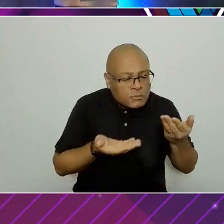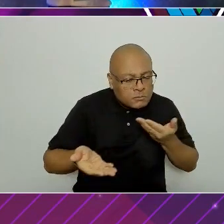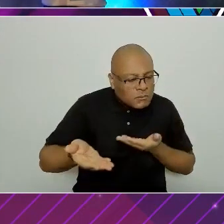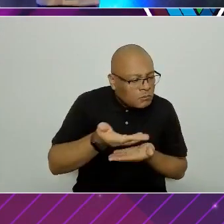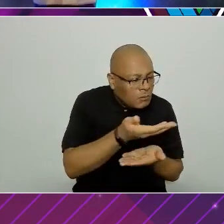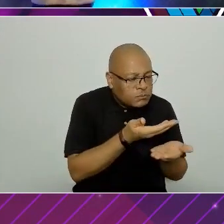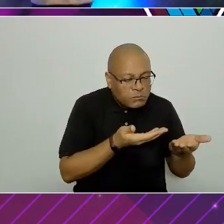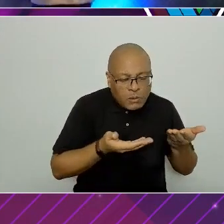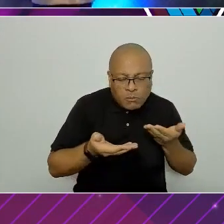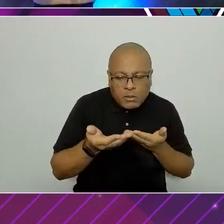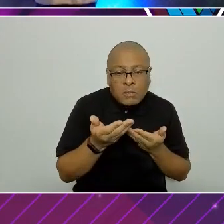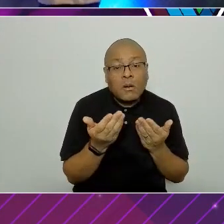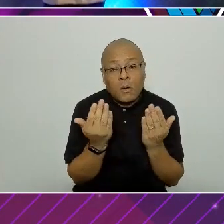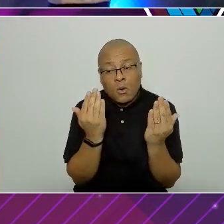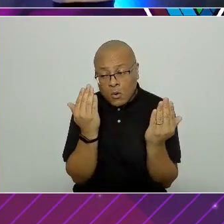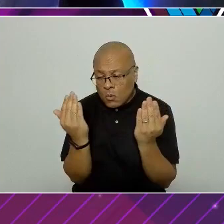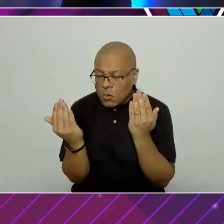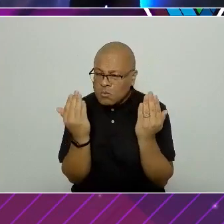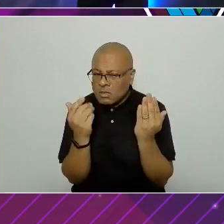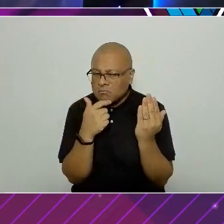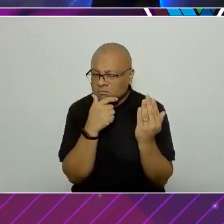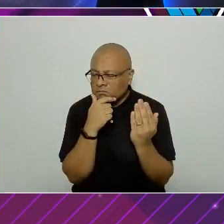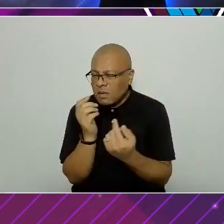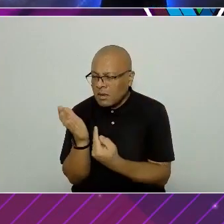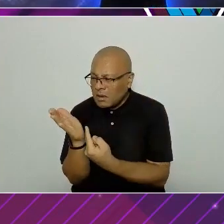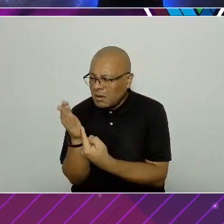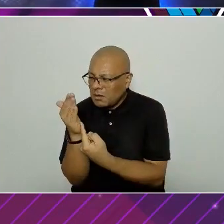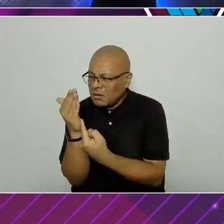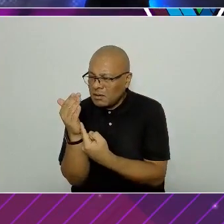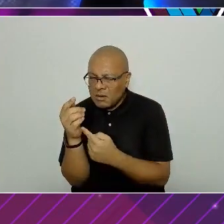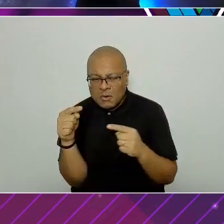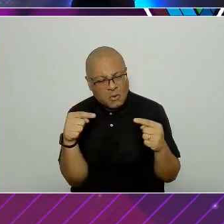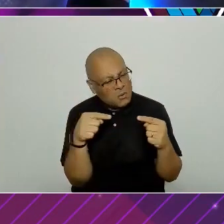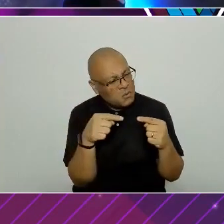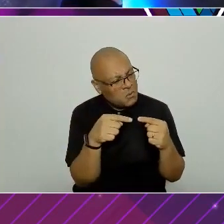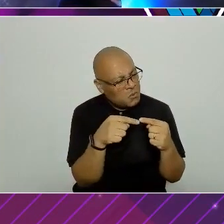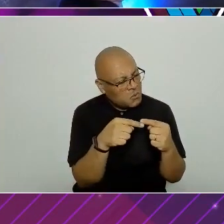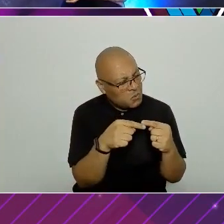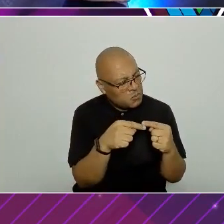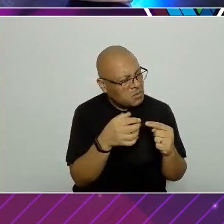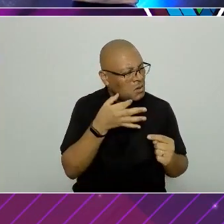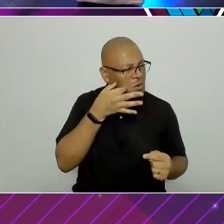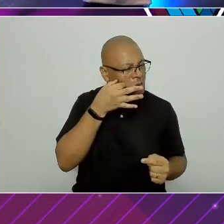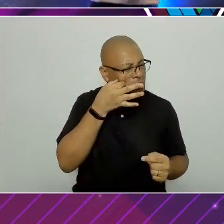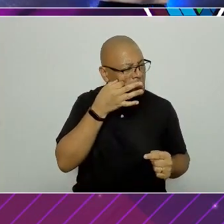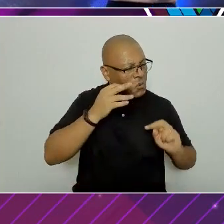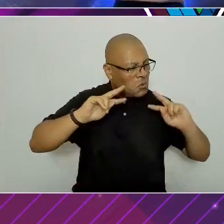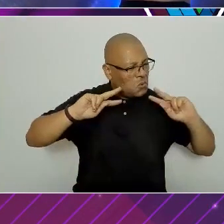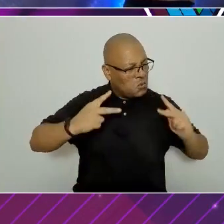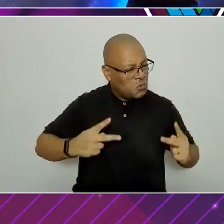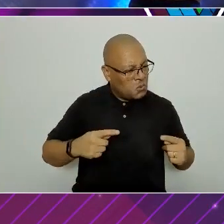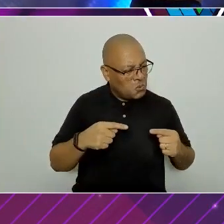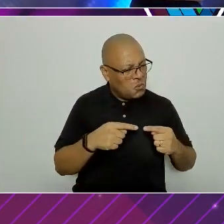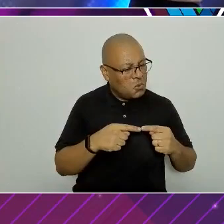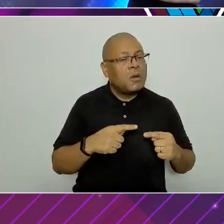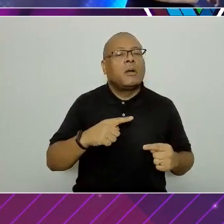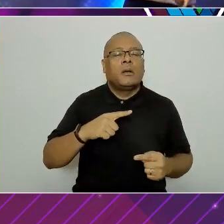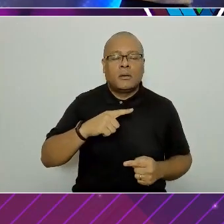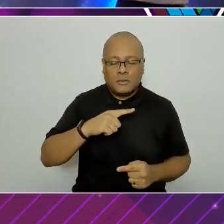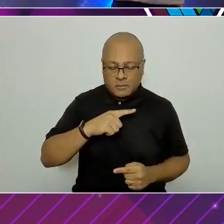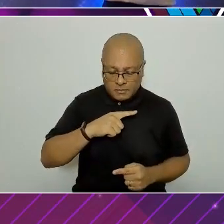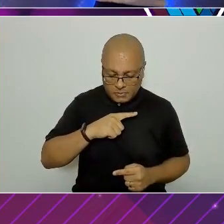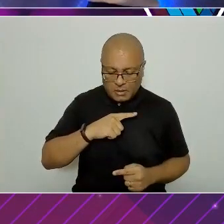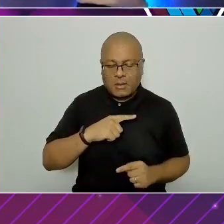de comparar, né, o que será que a tecnologia tem a ver com o desenvolvimento humano. Então, a neurociência ela tem um eixo,